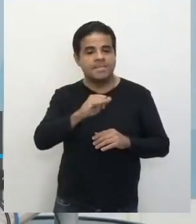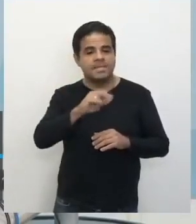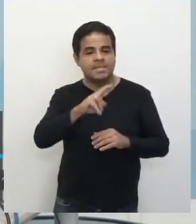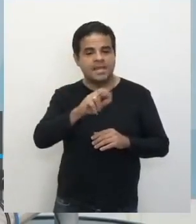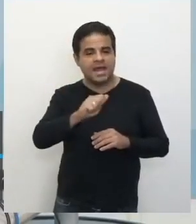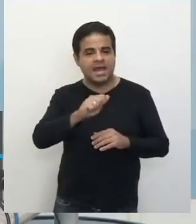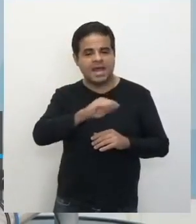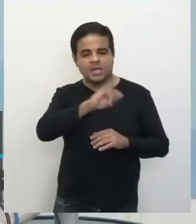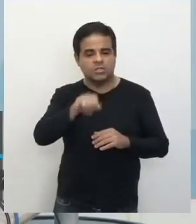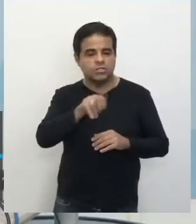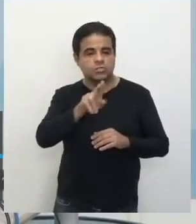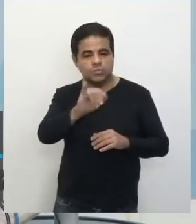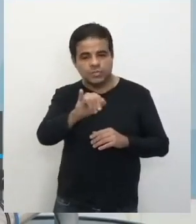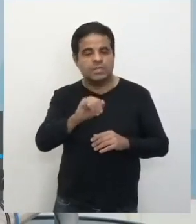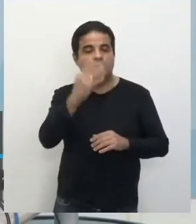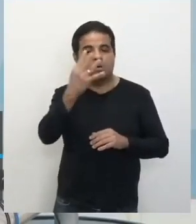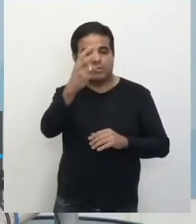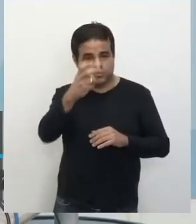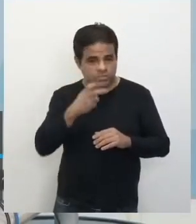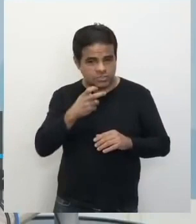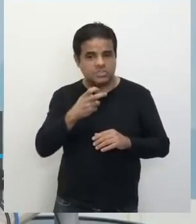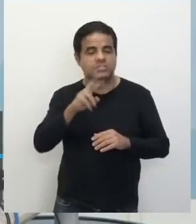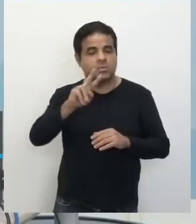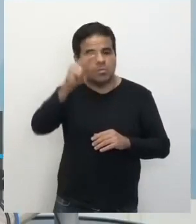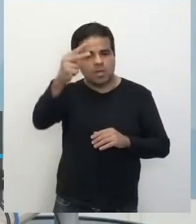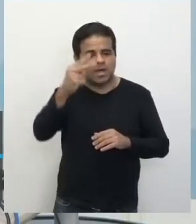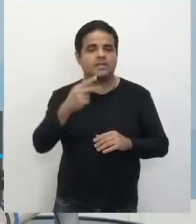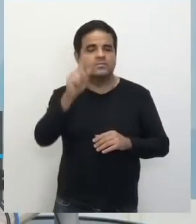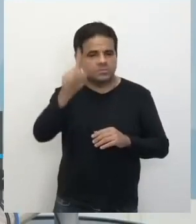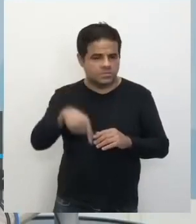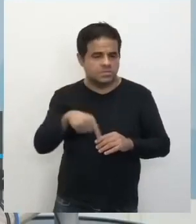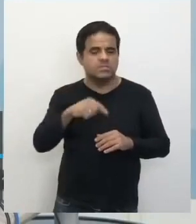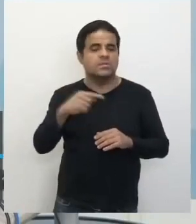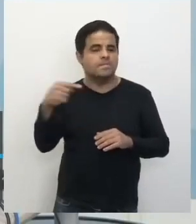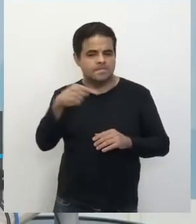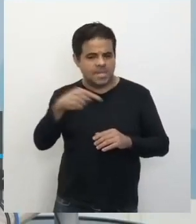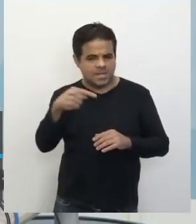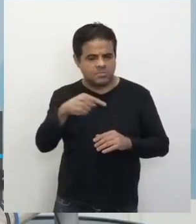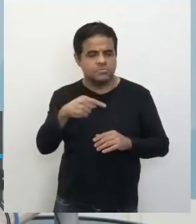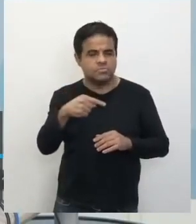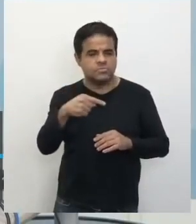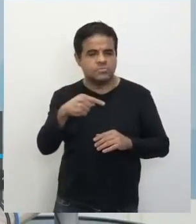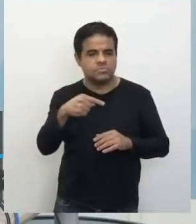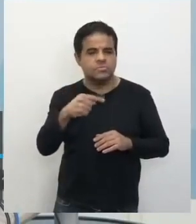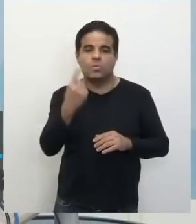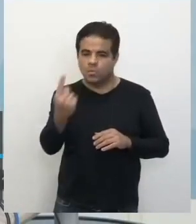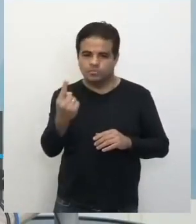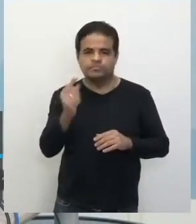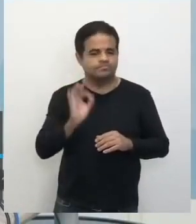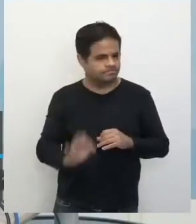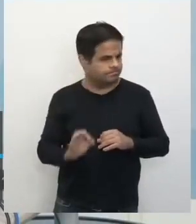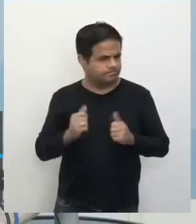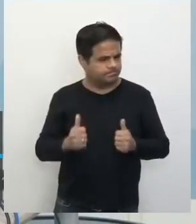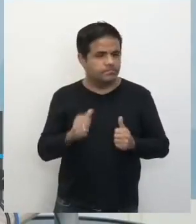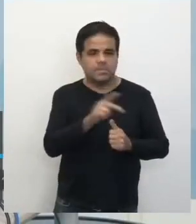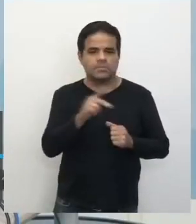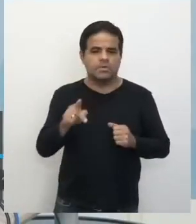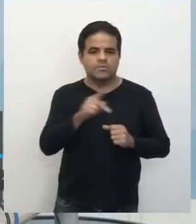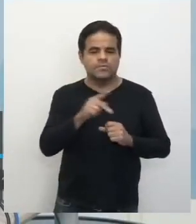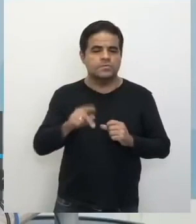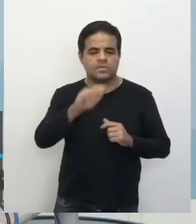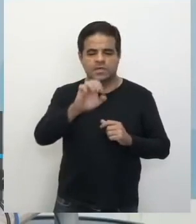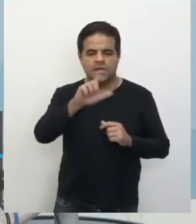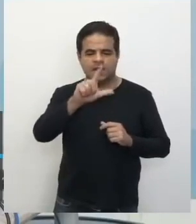acompanhando a aula aqui, Vivi. 4x ao quadrado menos x menos 1, tá?